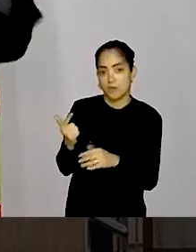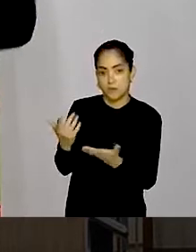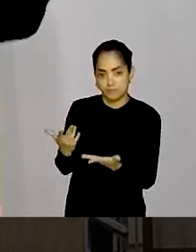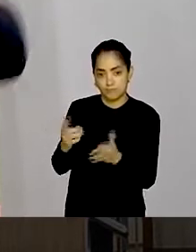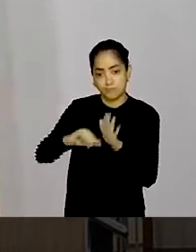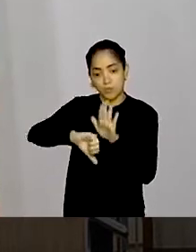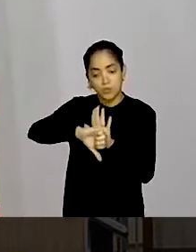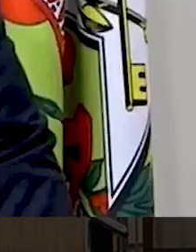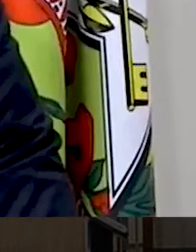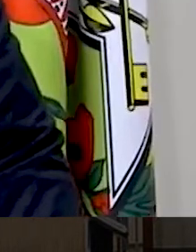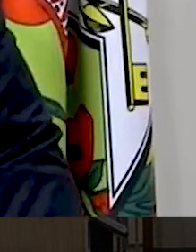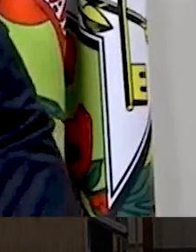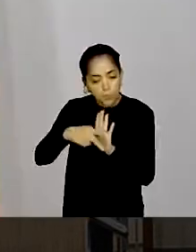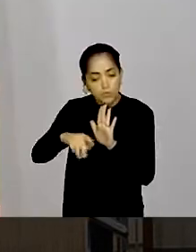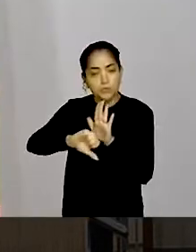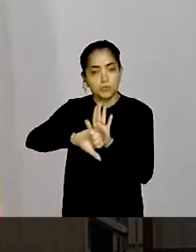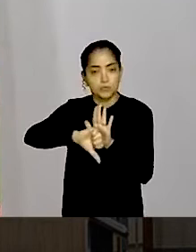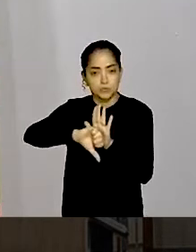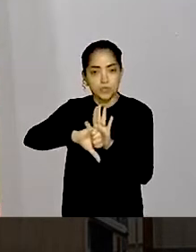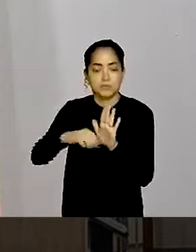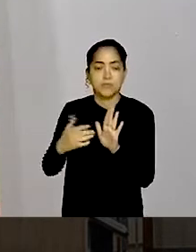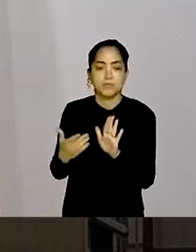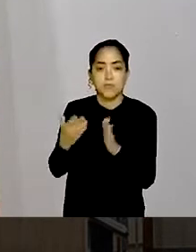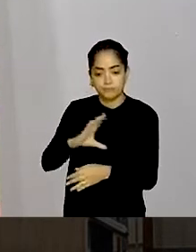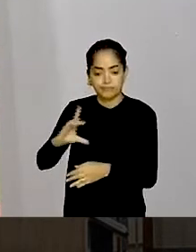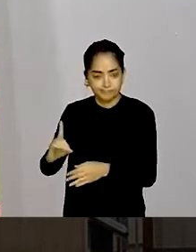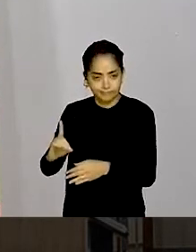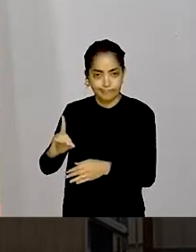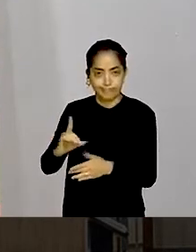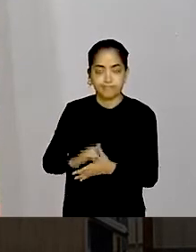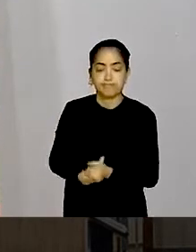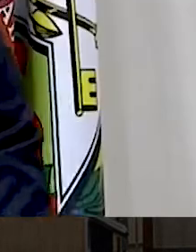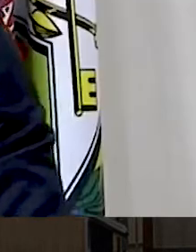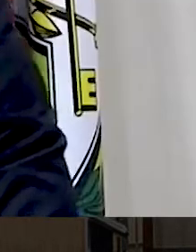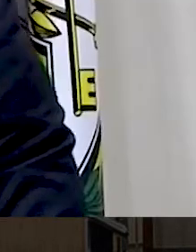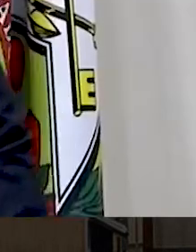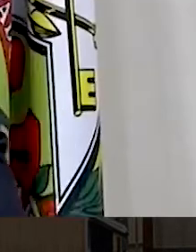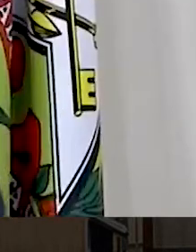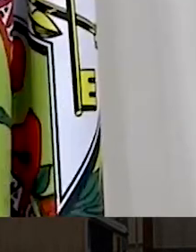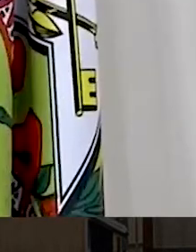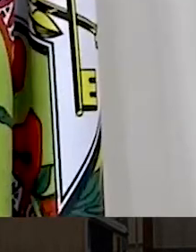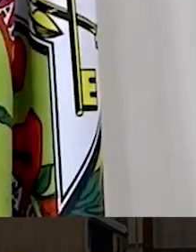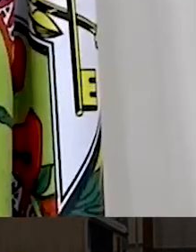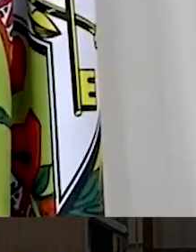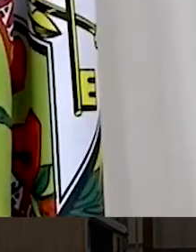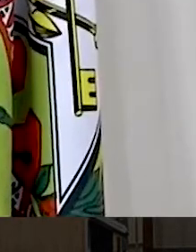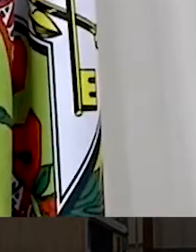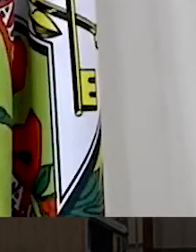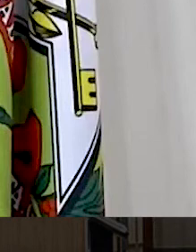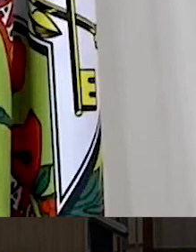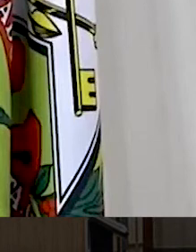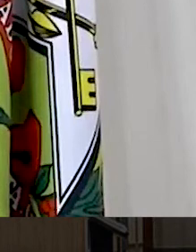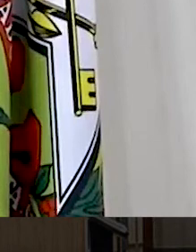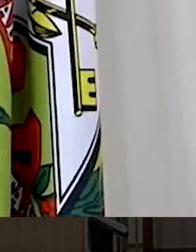posando com arma fria do crime. É isso aí que é coordenadora de um projeto social. Agora, fazer videozinho criticando